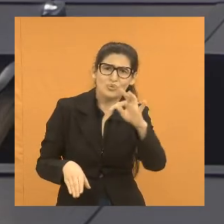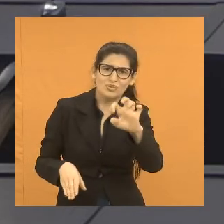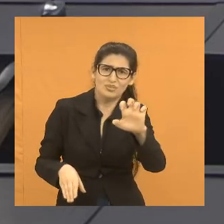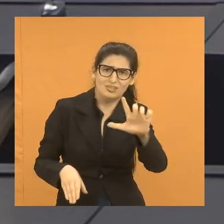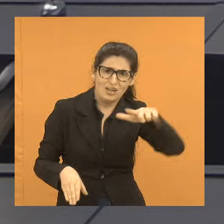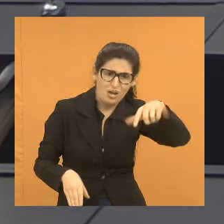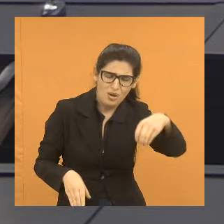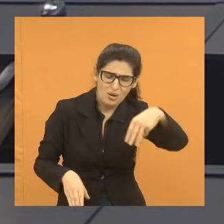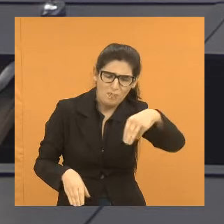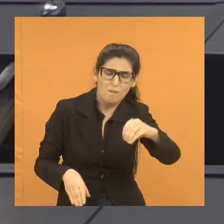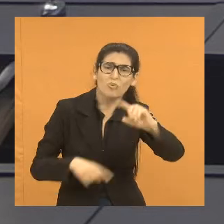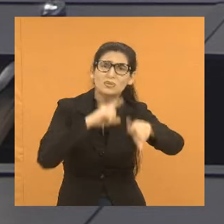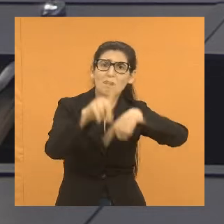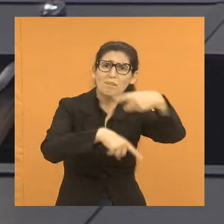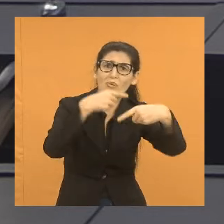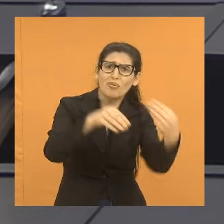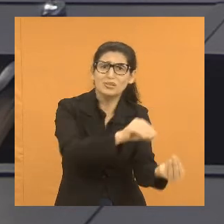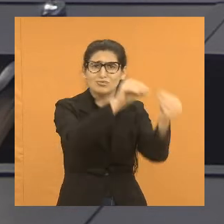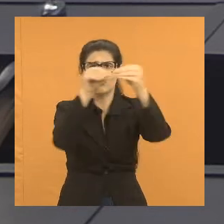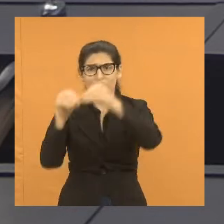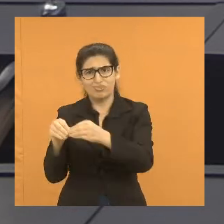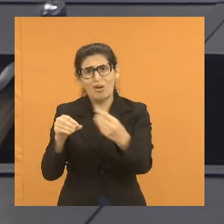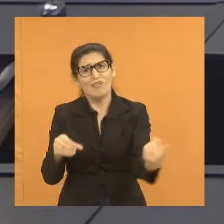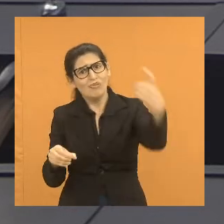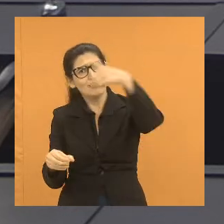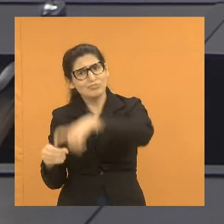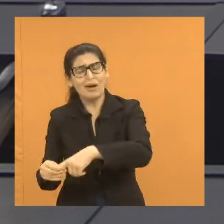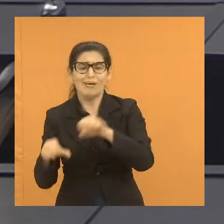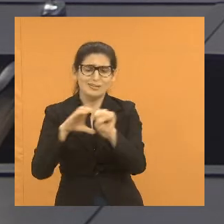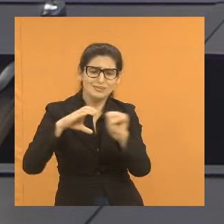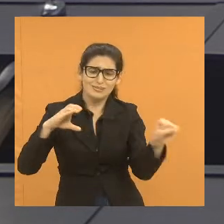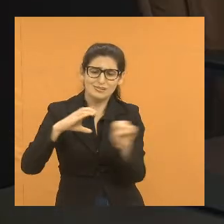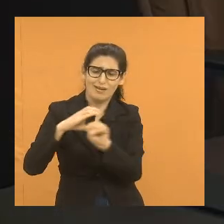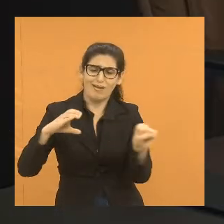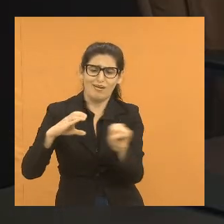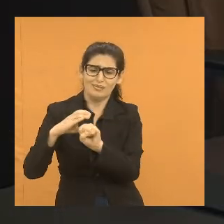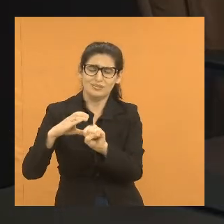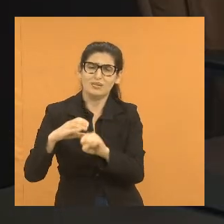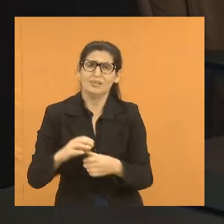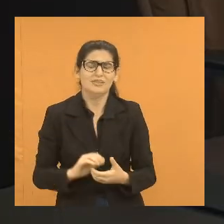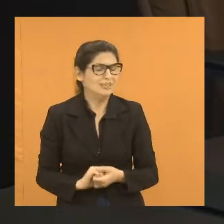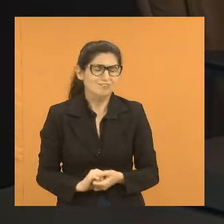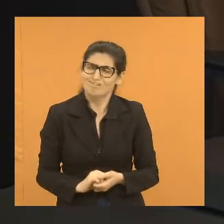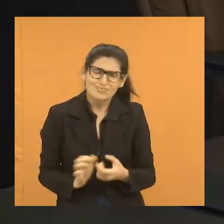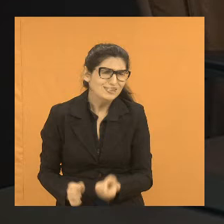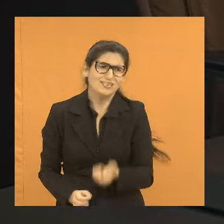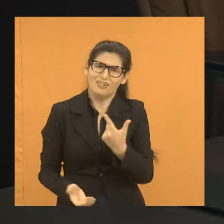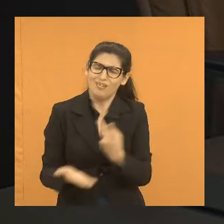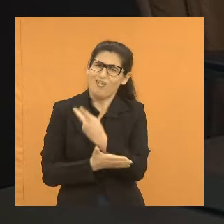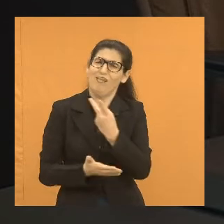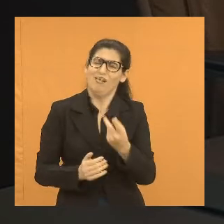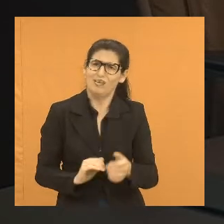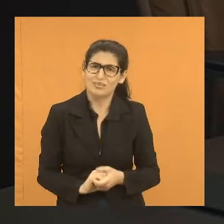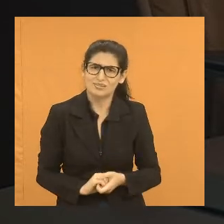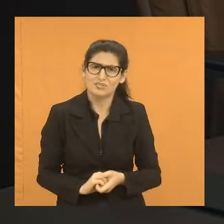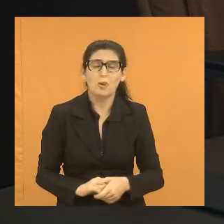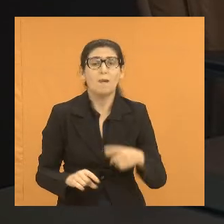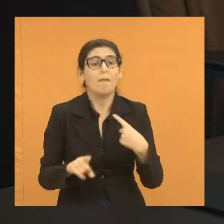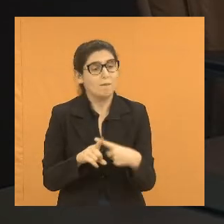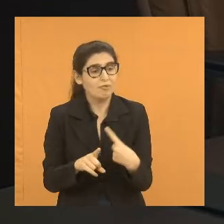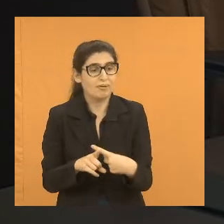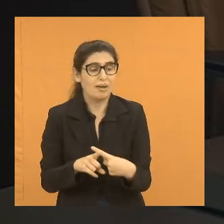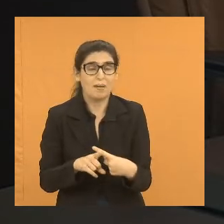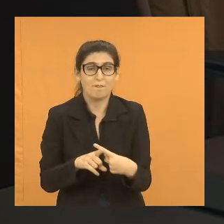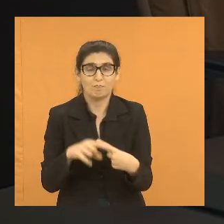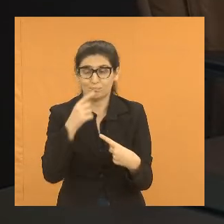aqui para a Santa Casa. Então, eu não acho de acordo isso aí. Porque desde que existe